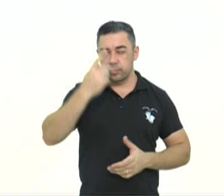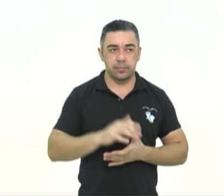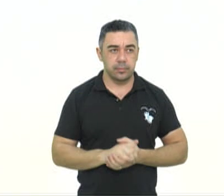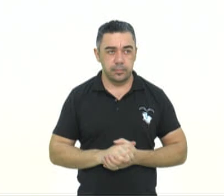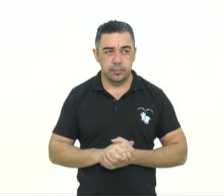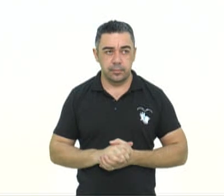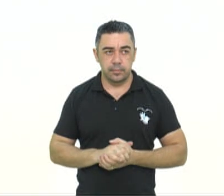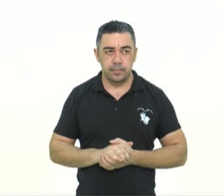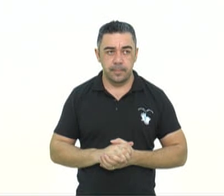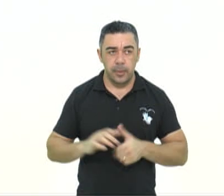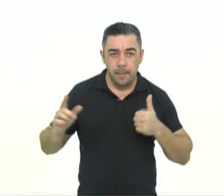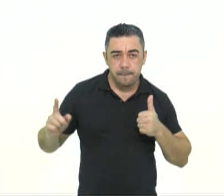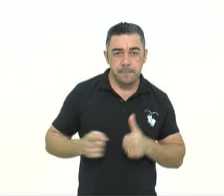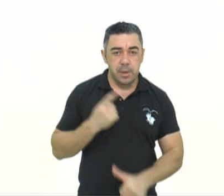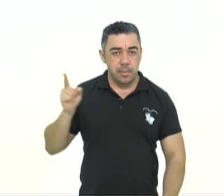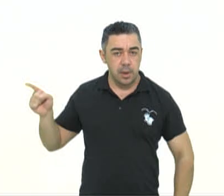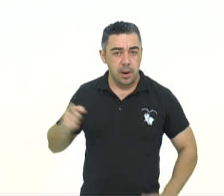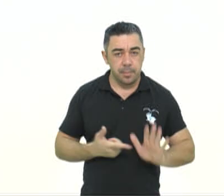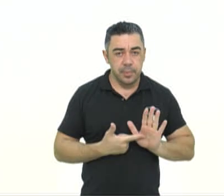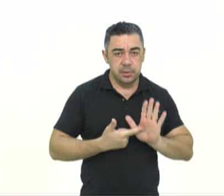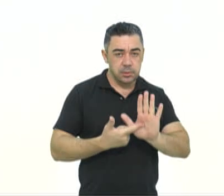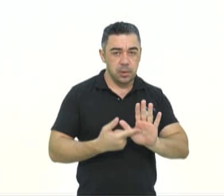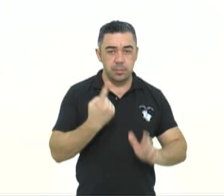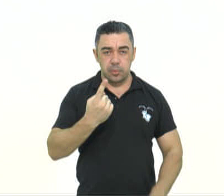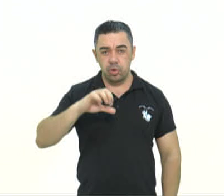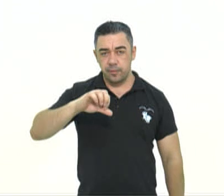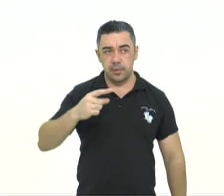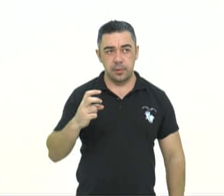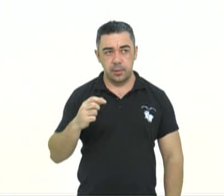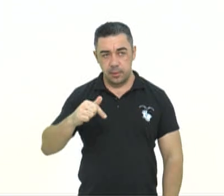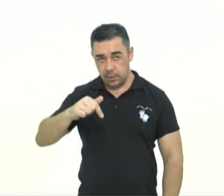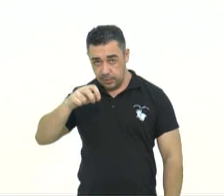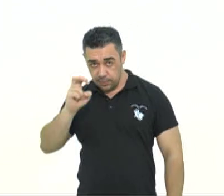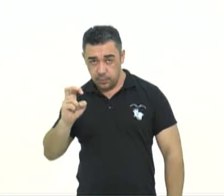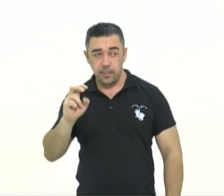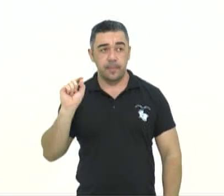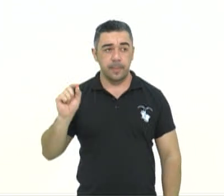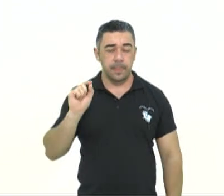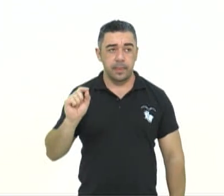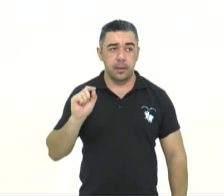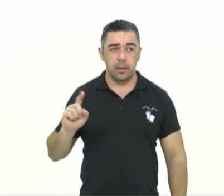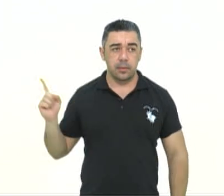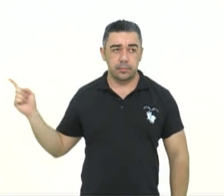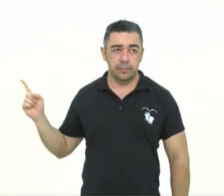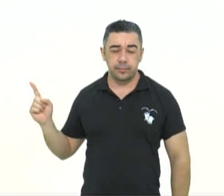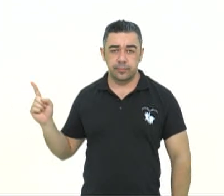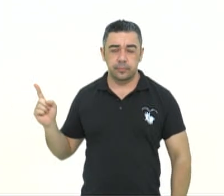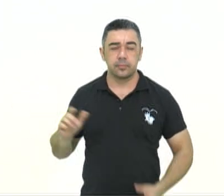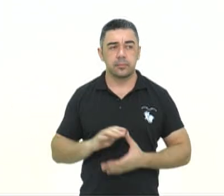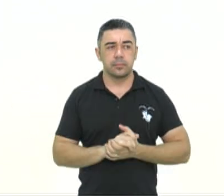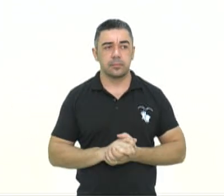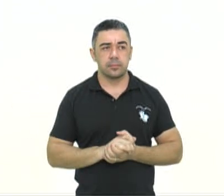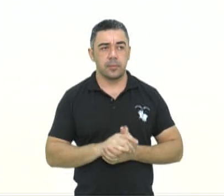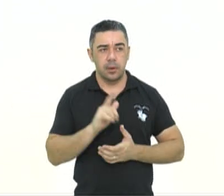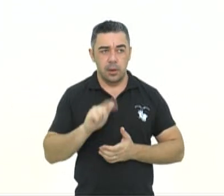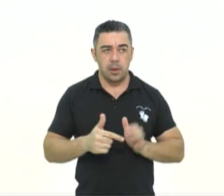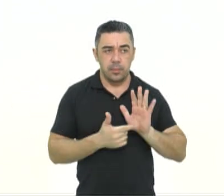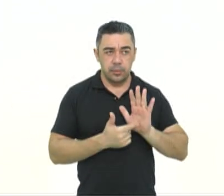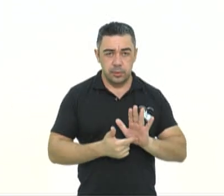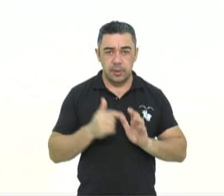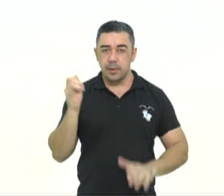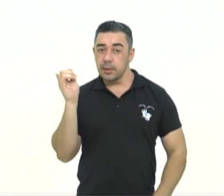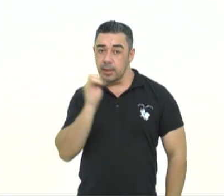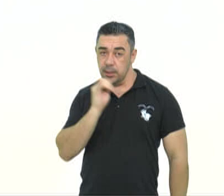Fala sobre a primeira performance dela, que eu coloquei aqui nessa relação. Ritmo Zero, 1975. Galeria Estúdio Morro, em